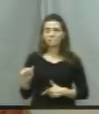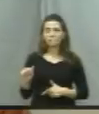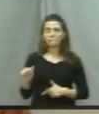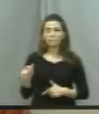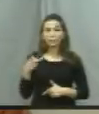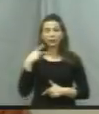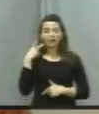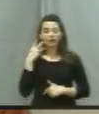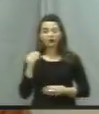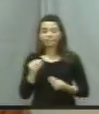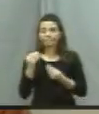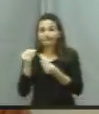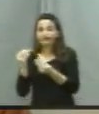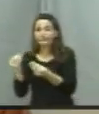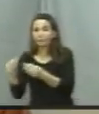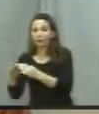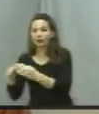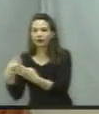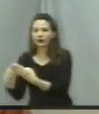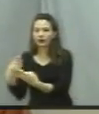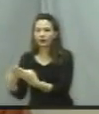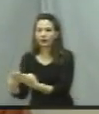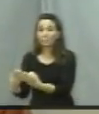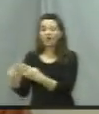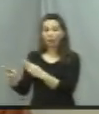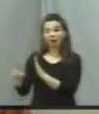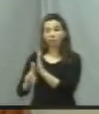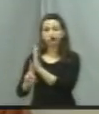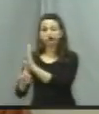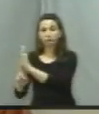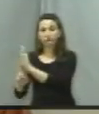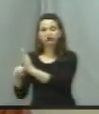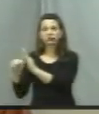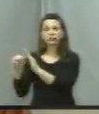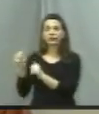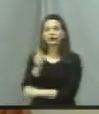uma escola, ela representando os estudantes.